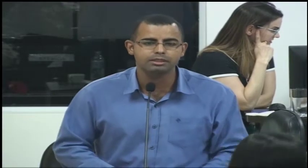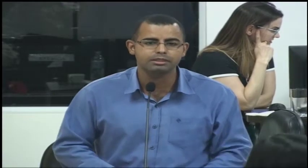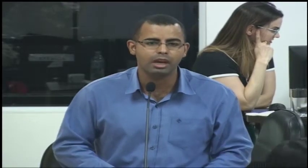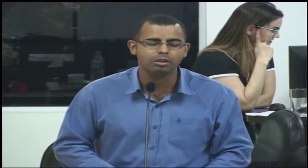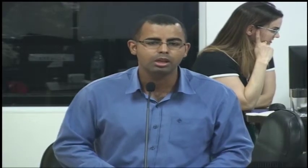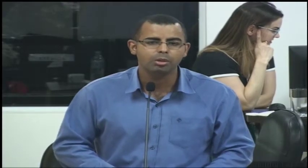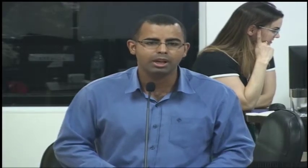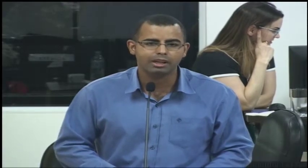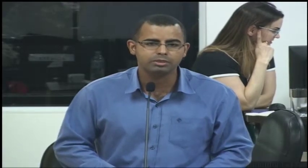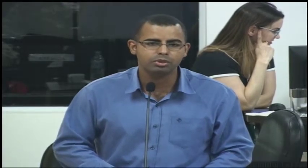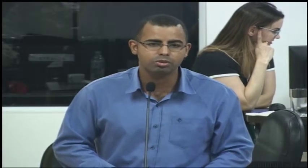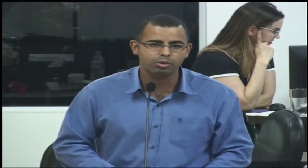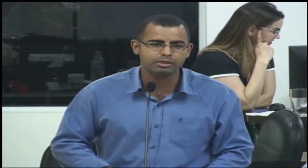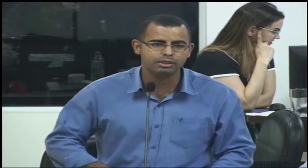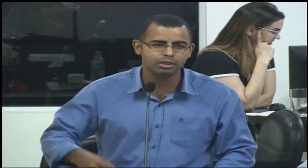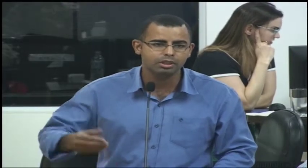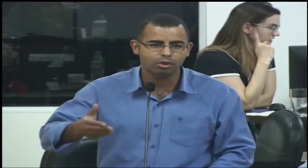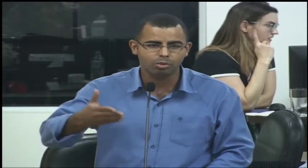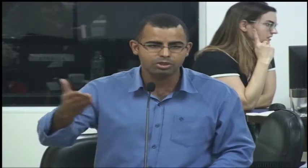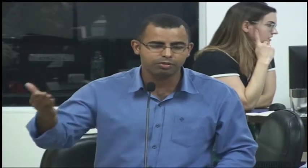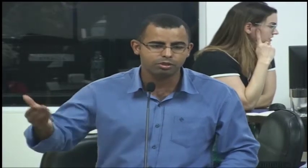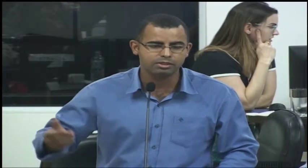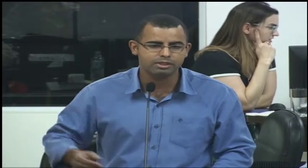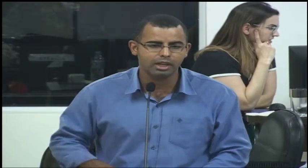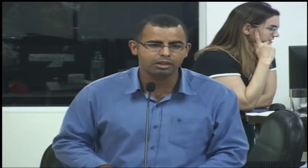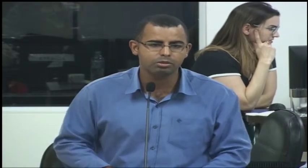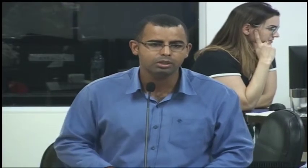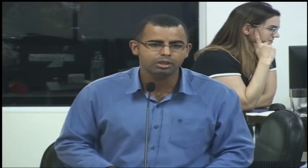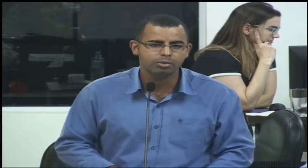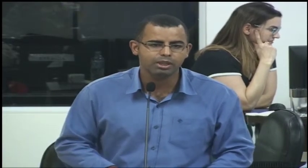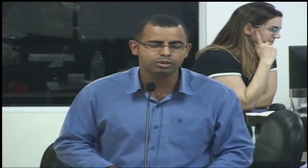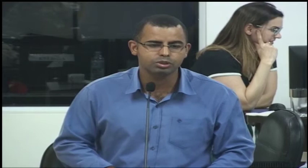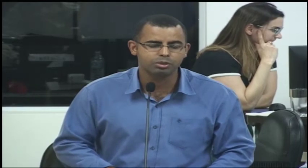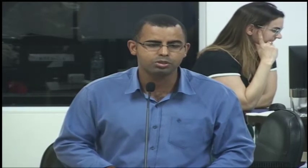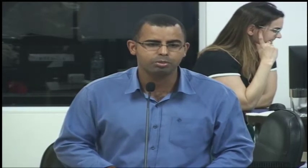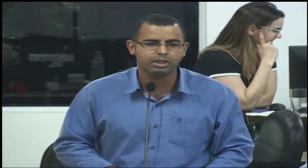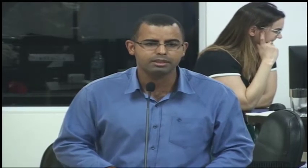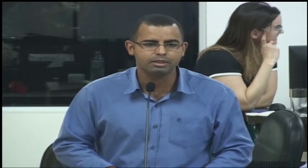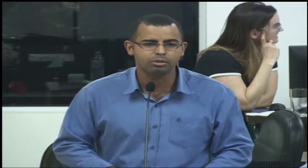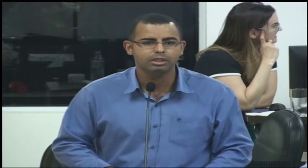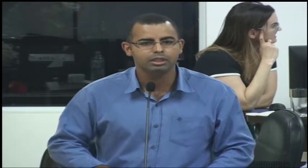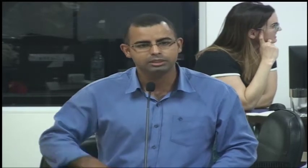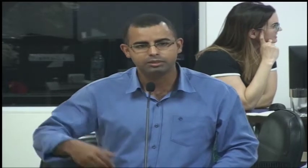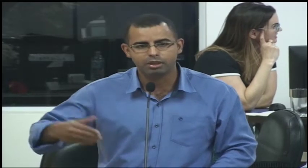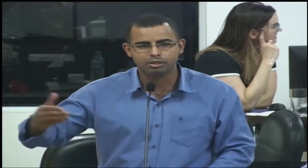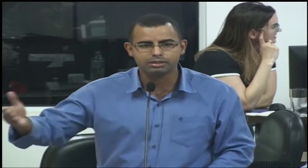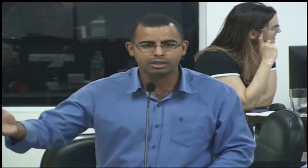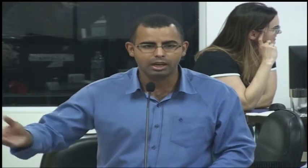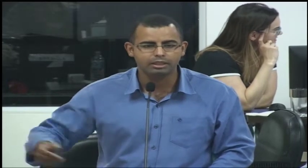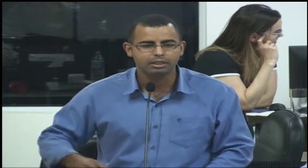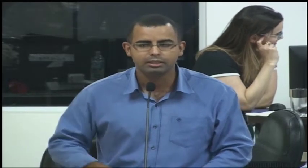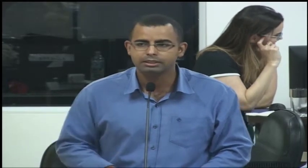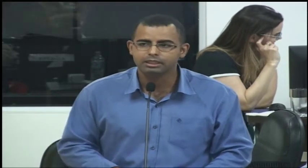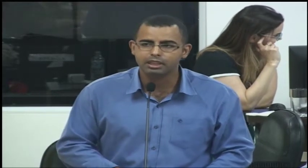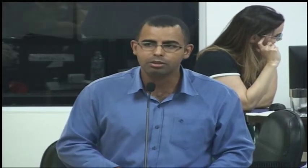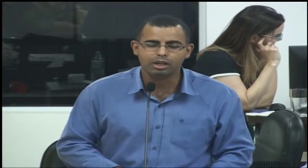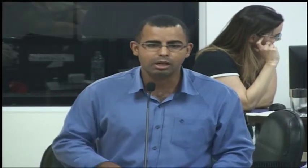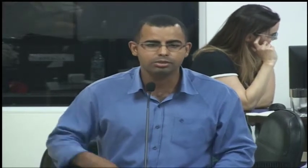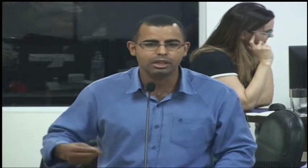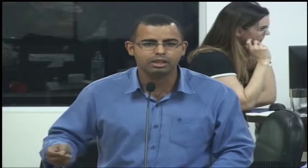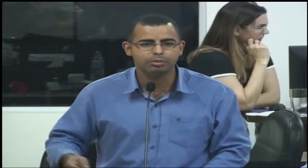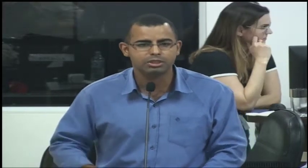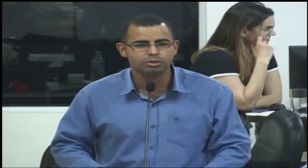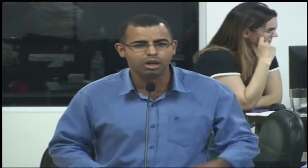atendimento necessário para aquelas pessoas que, como já foi noticiado pelos meios de comunicação, tiveram que estar sentados